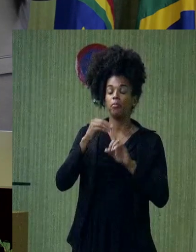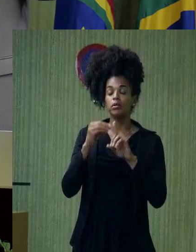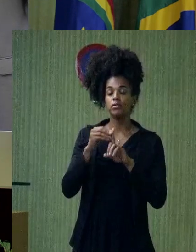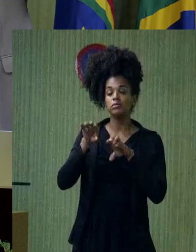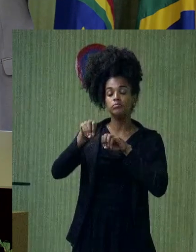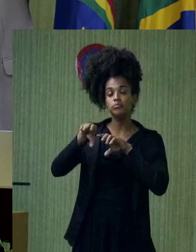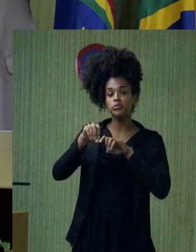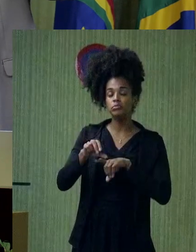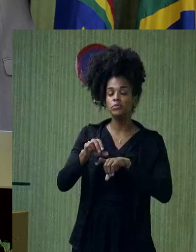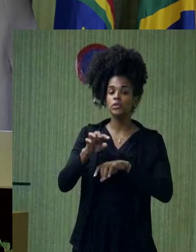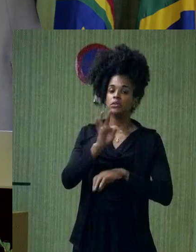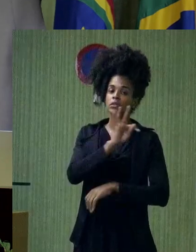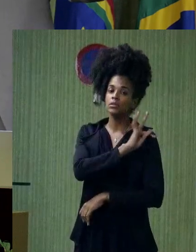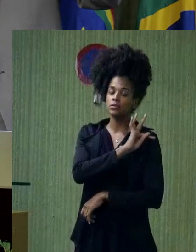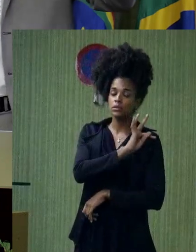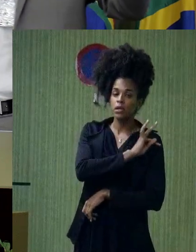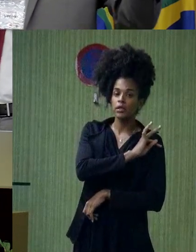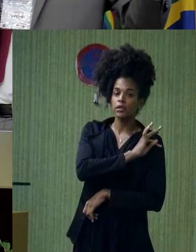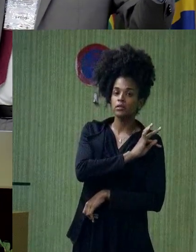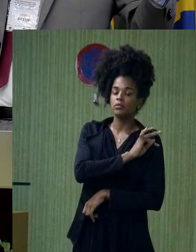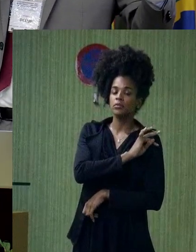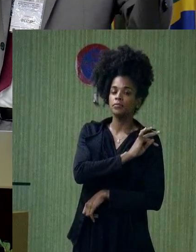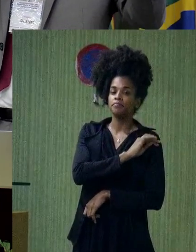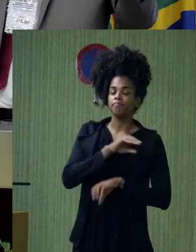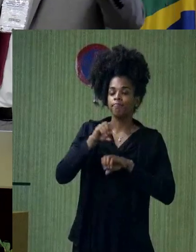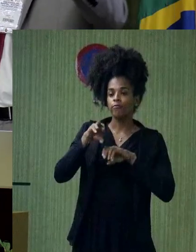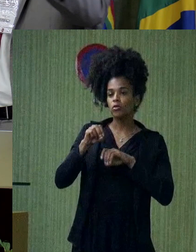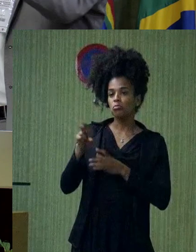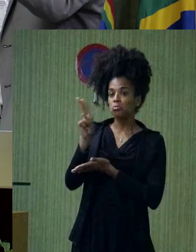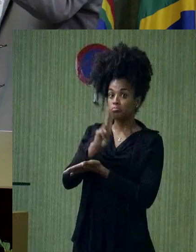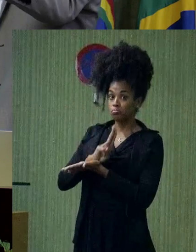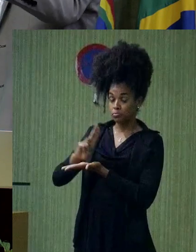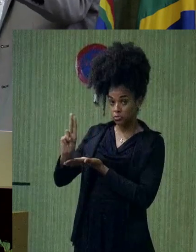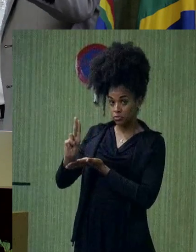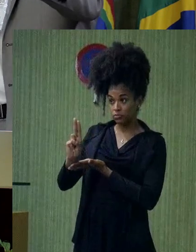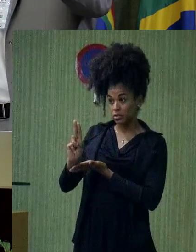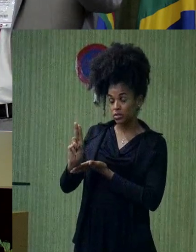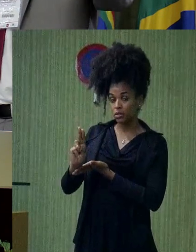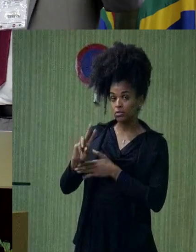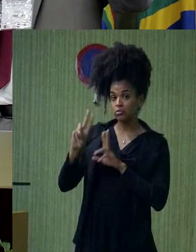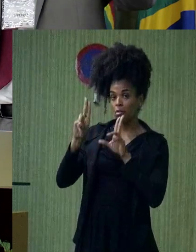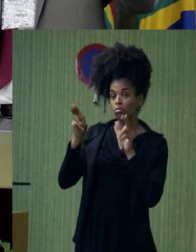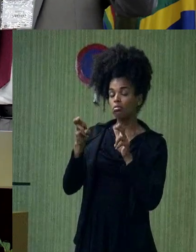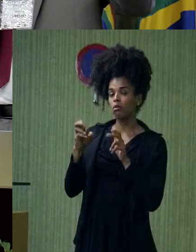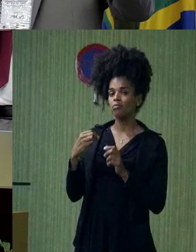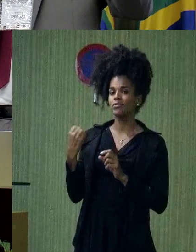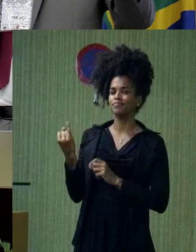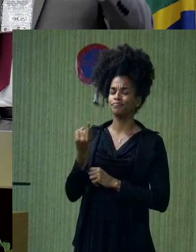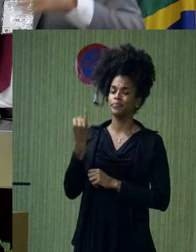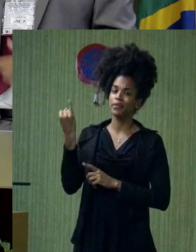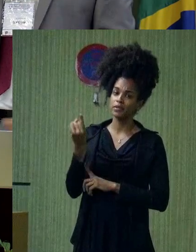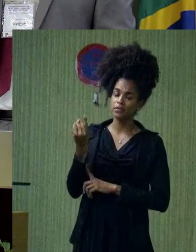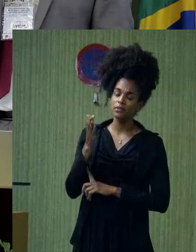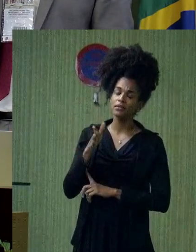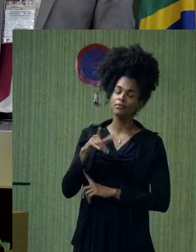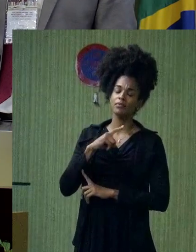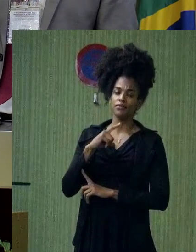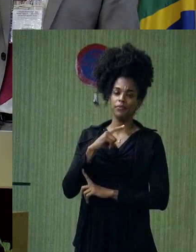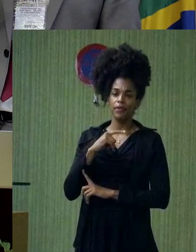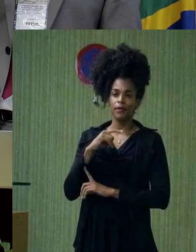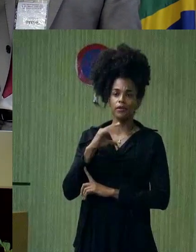superior vejam isso é um tema sensível foi mencionado aqui em algum momento a gente tem um enunciado 23 do